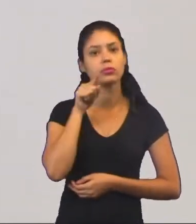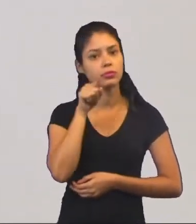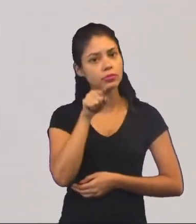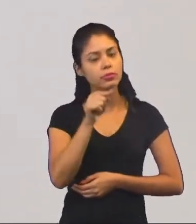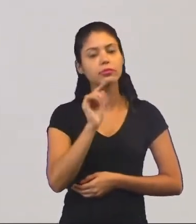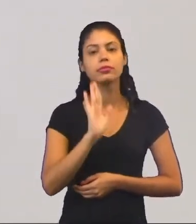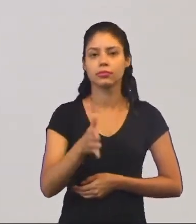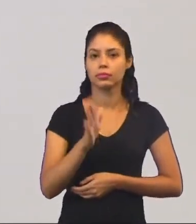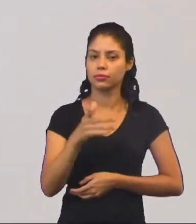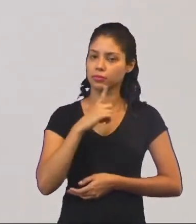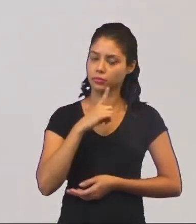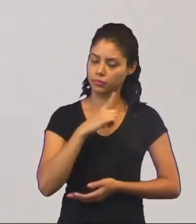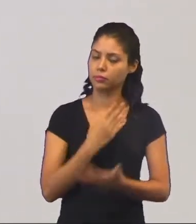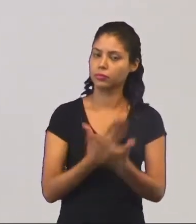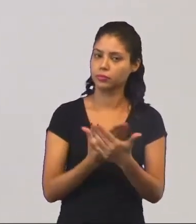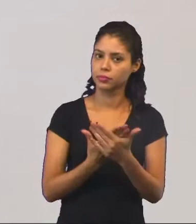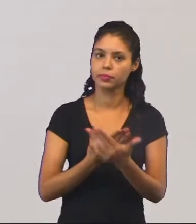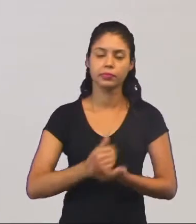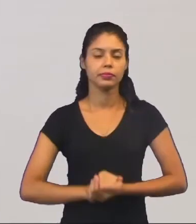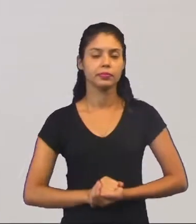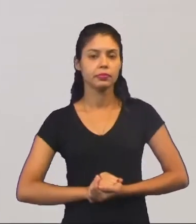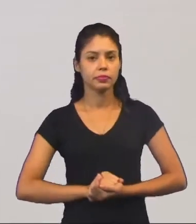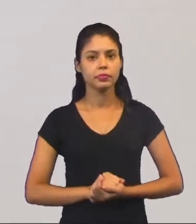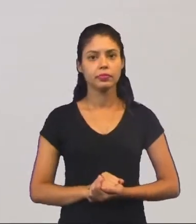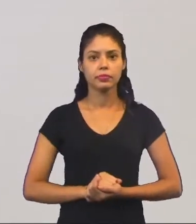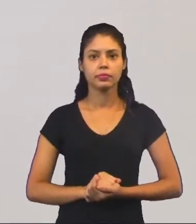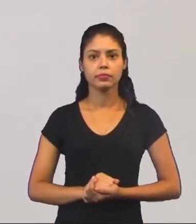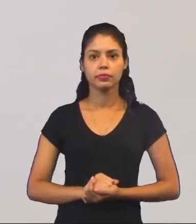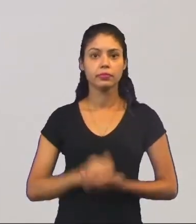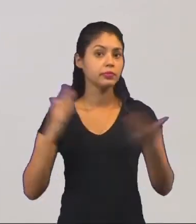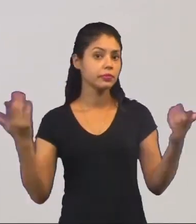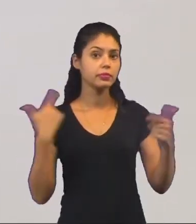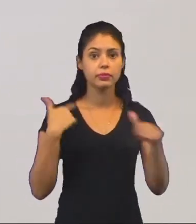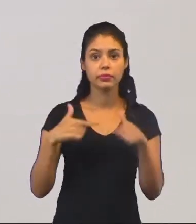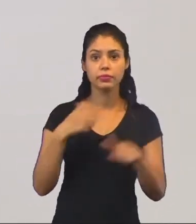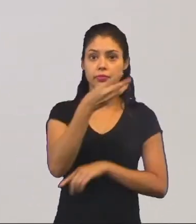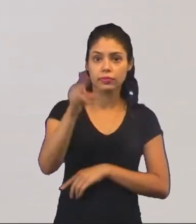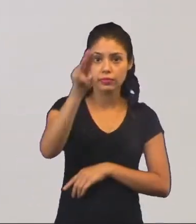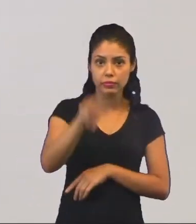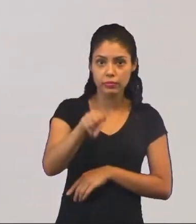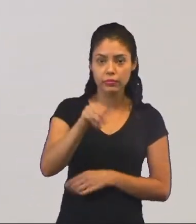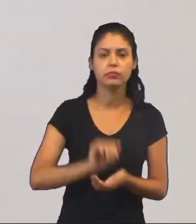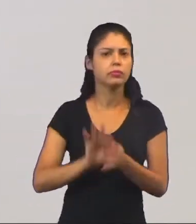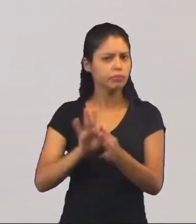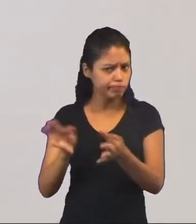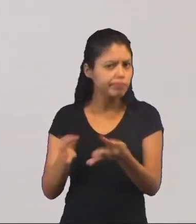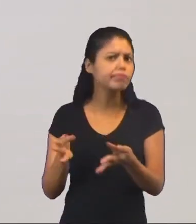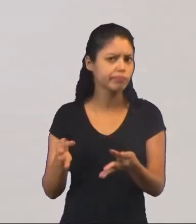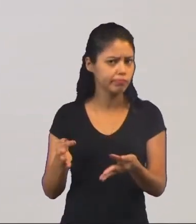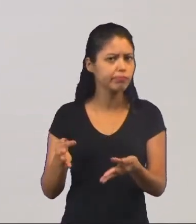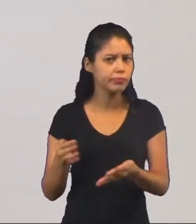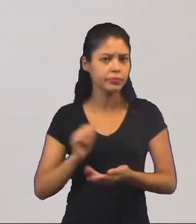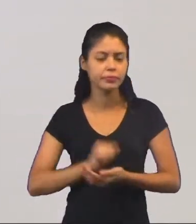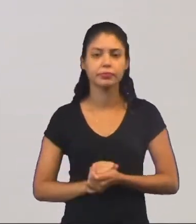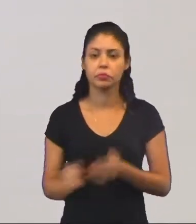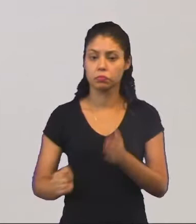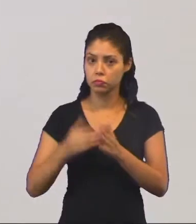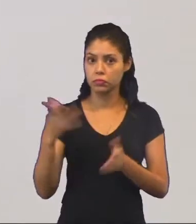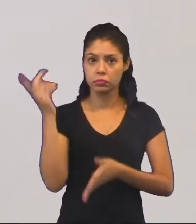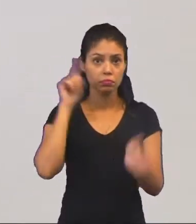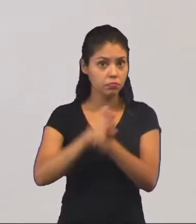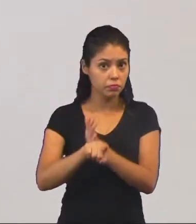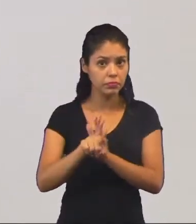vocês já tiveram aula sobre isso, tá? Então, trabalhar com matrizes é uma coisa simples. Muita